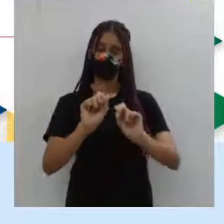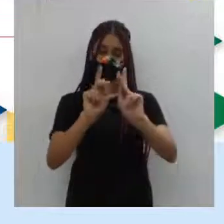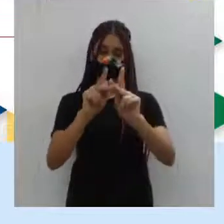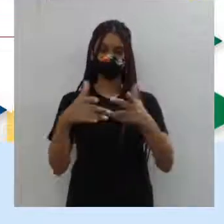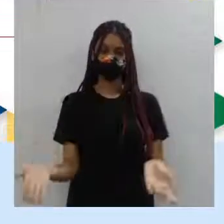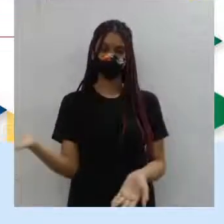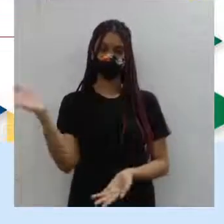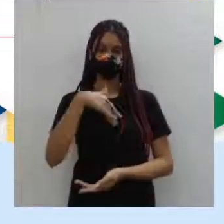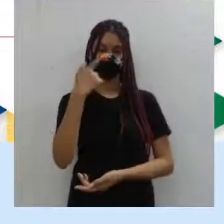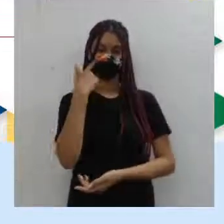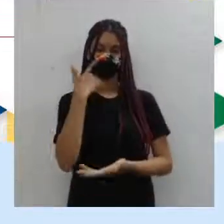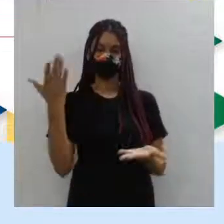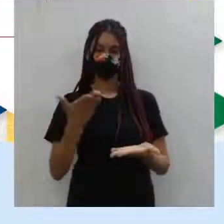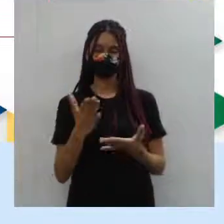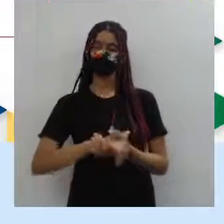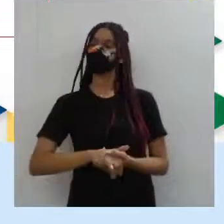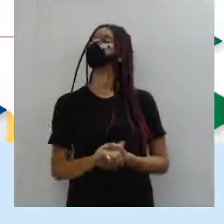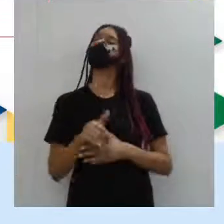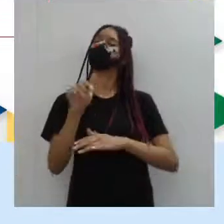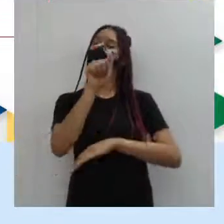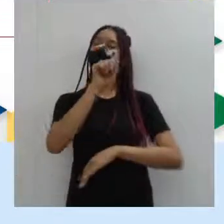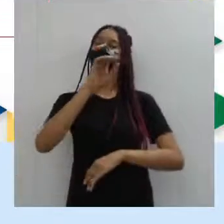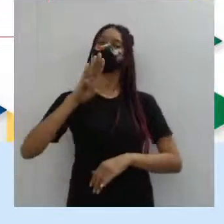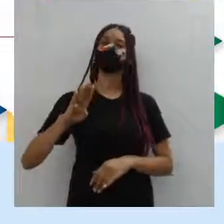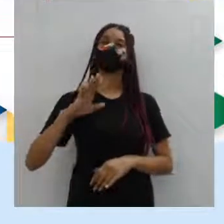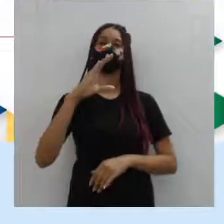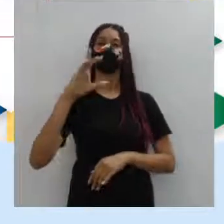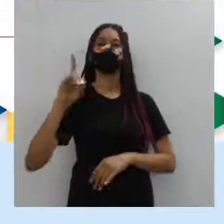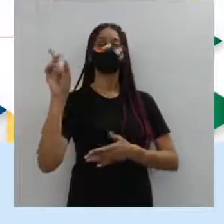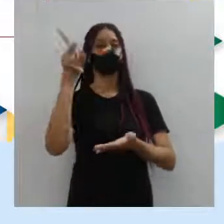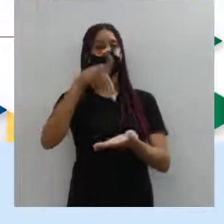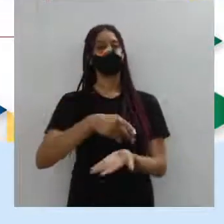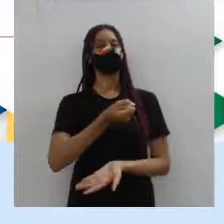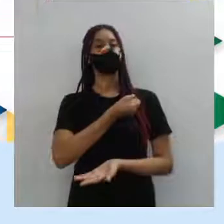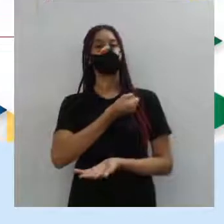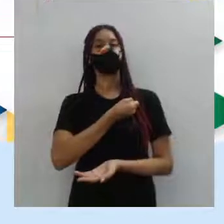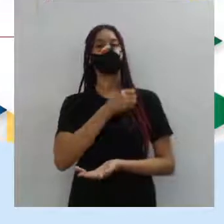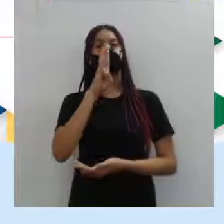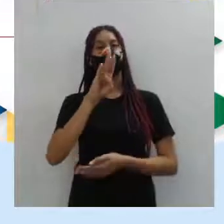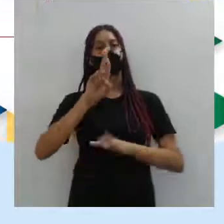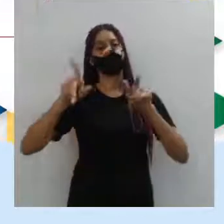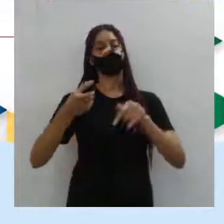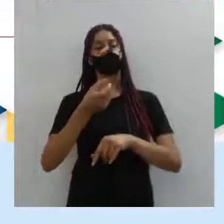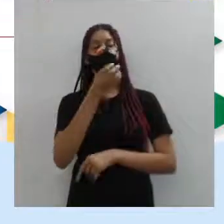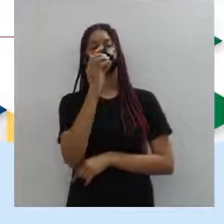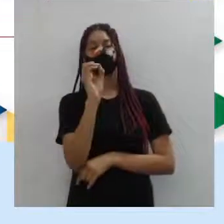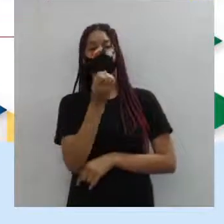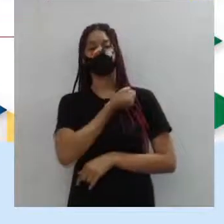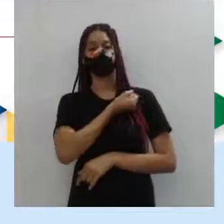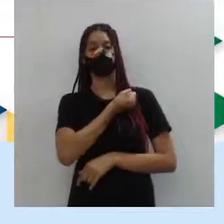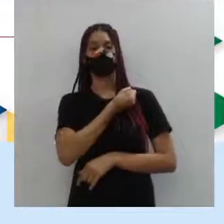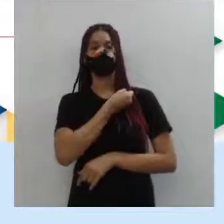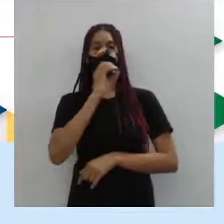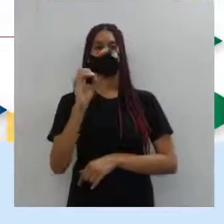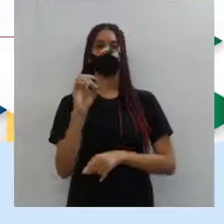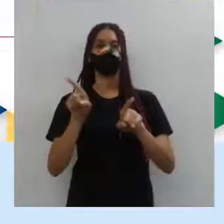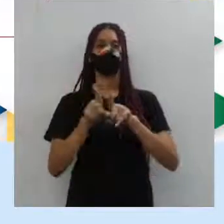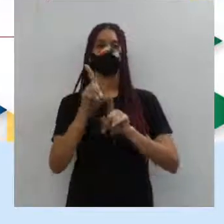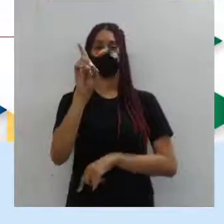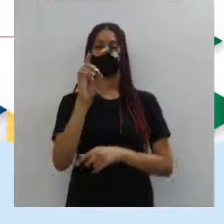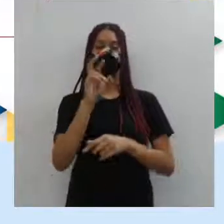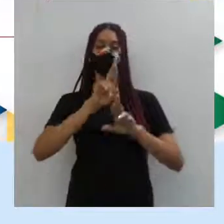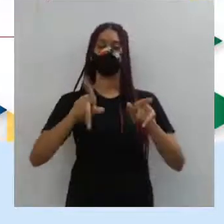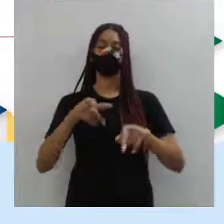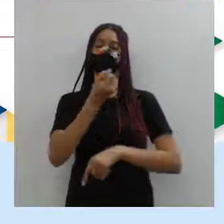ó. Sejam A, B, C e D números reais, B diferente de zero e D diferente de zero, porque são números